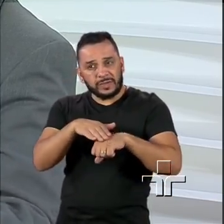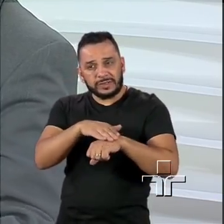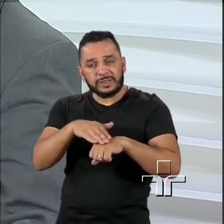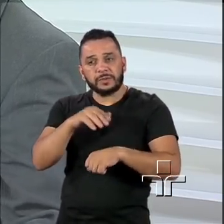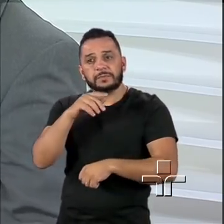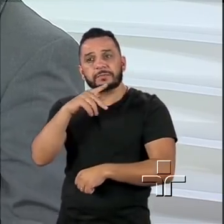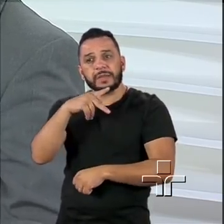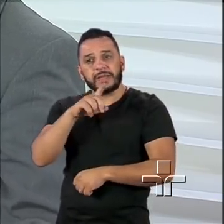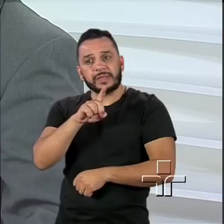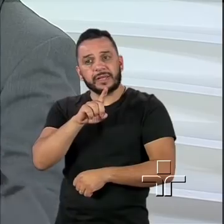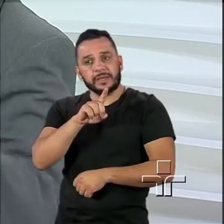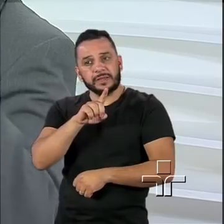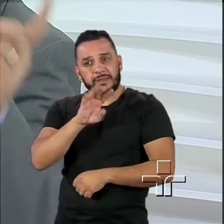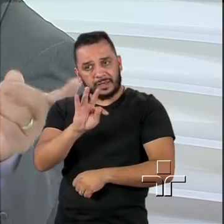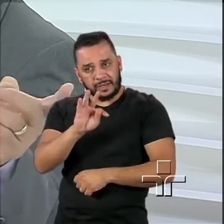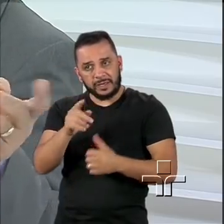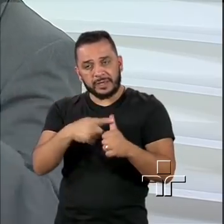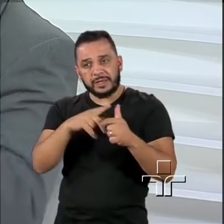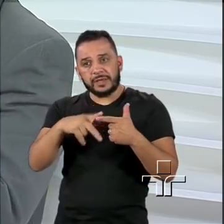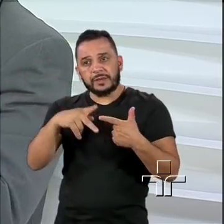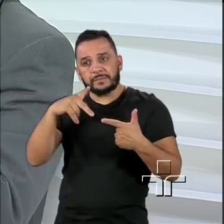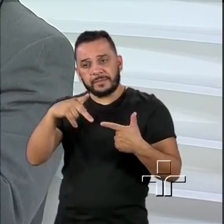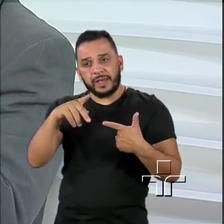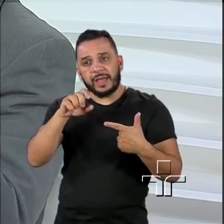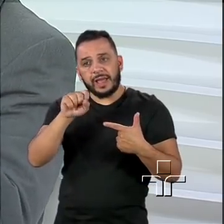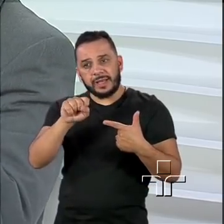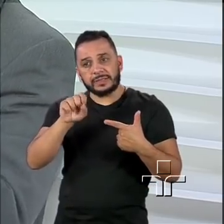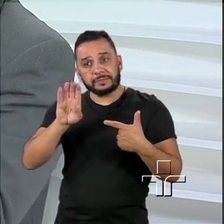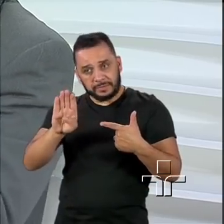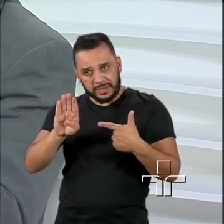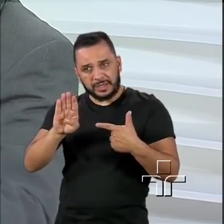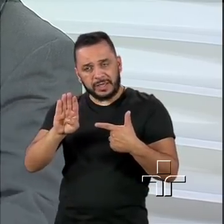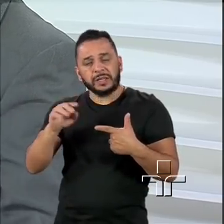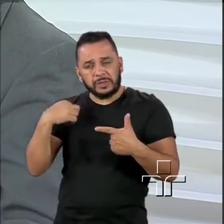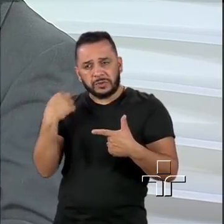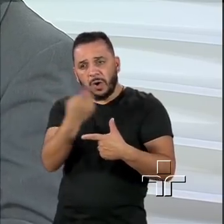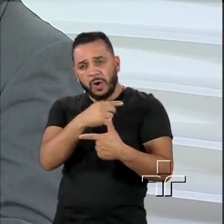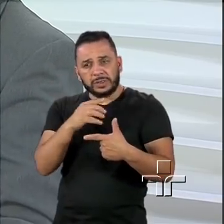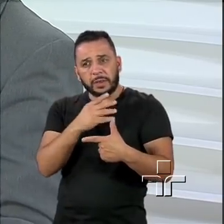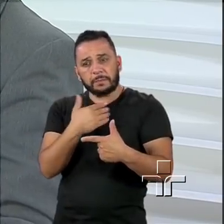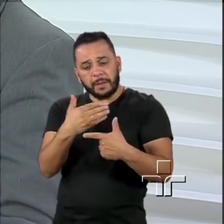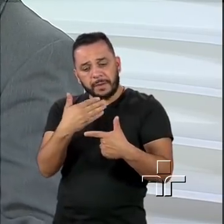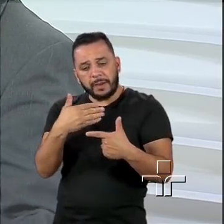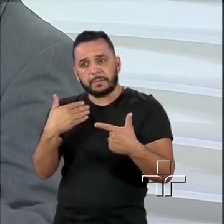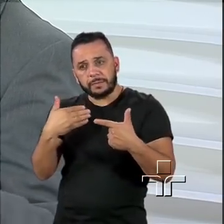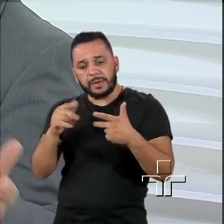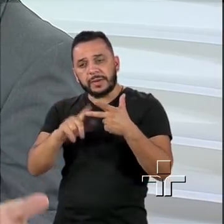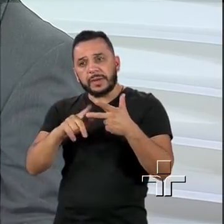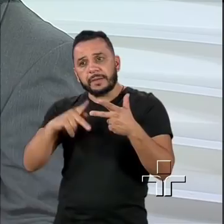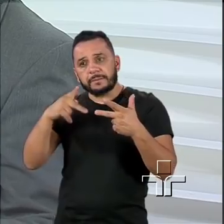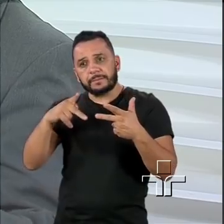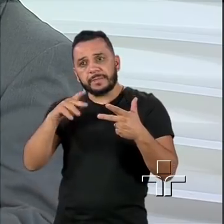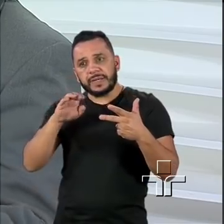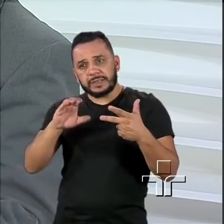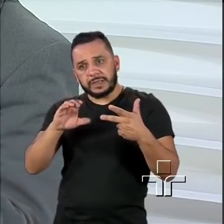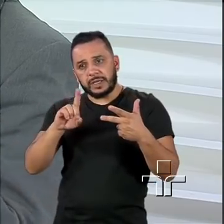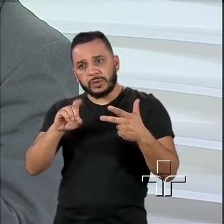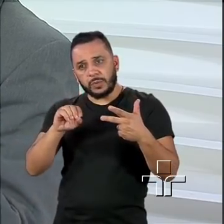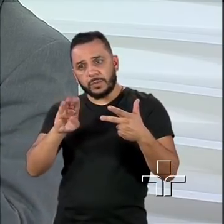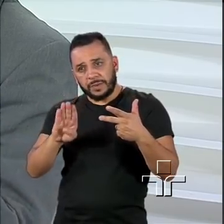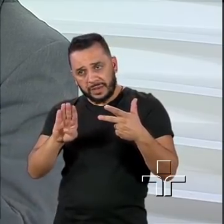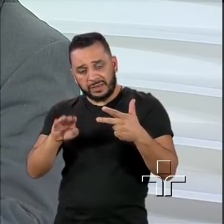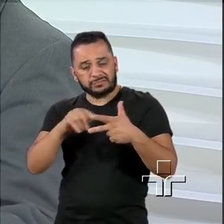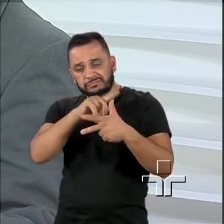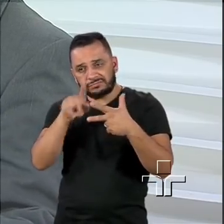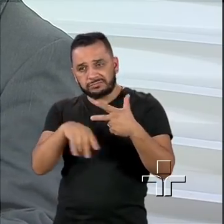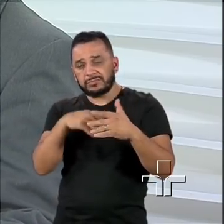também estamos dialogando com o PSB nacionalmente, não no estado de São Paulo, nós também estamos dialogando com o PCdoB. E as convenções é que botará um